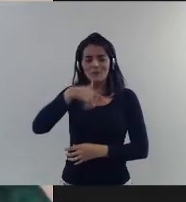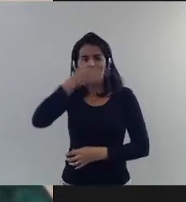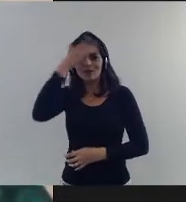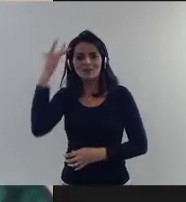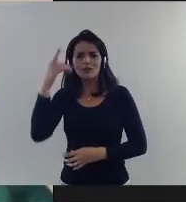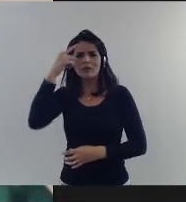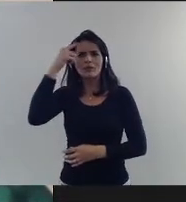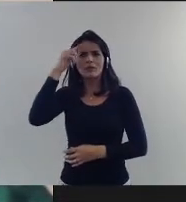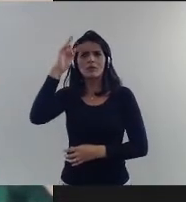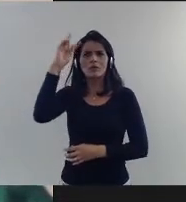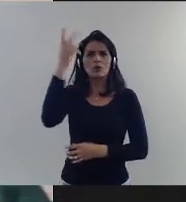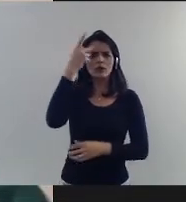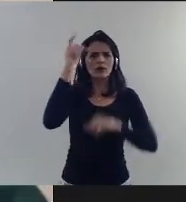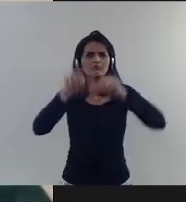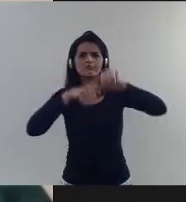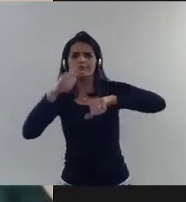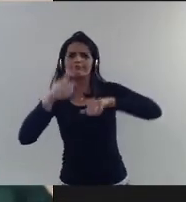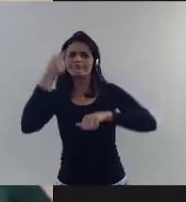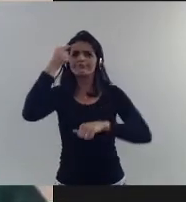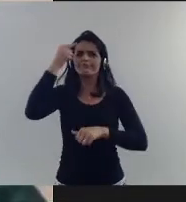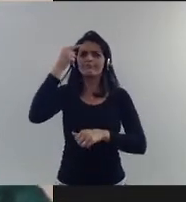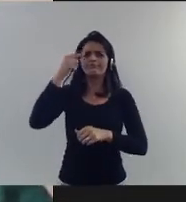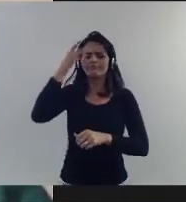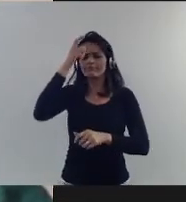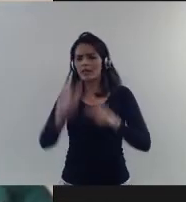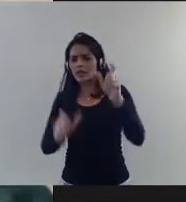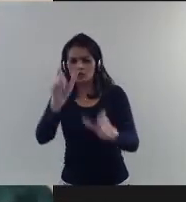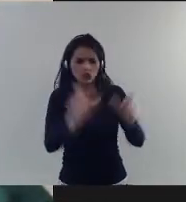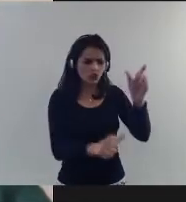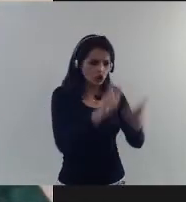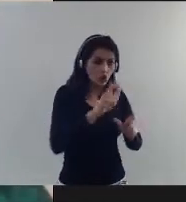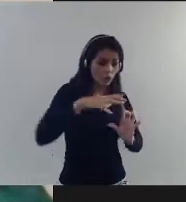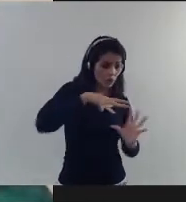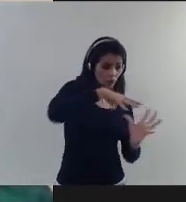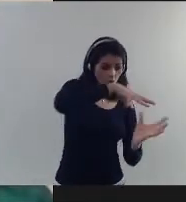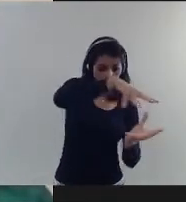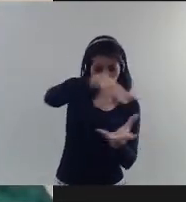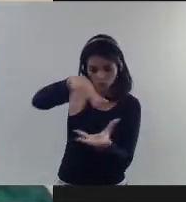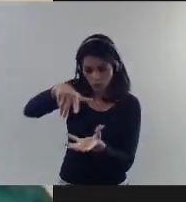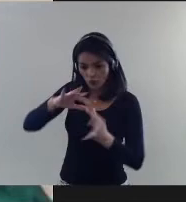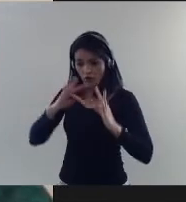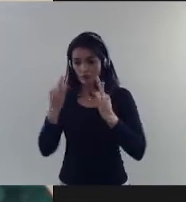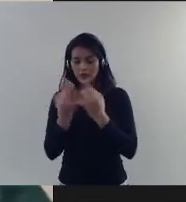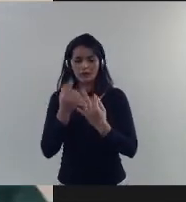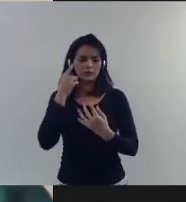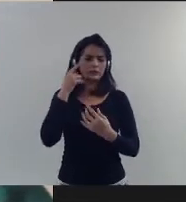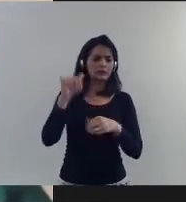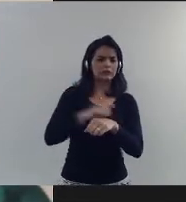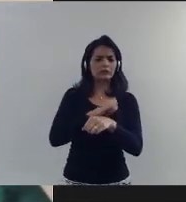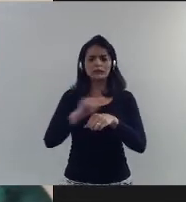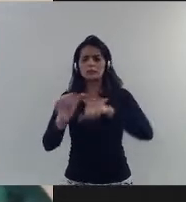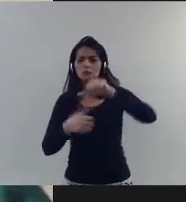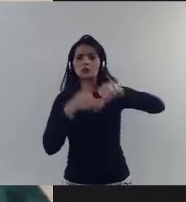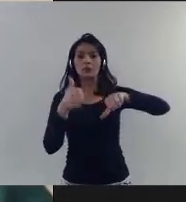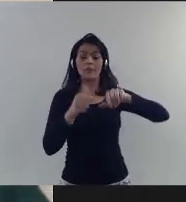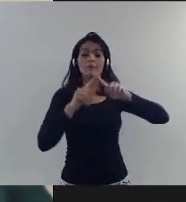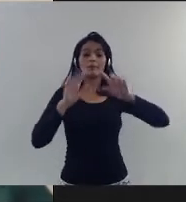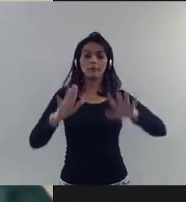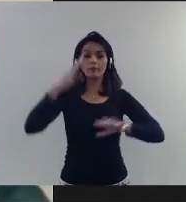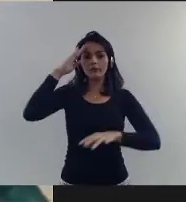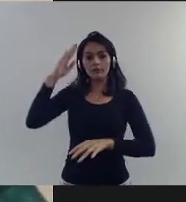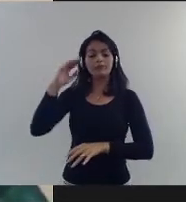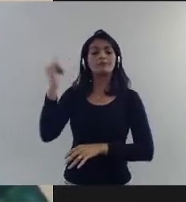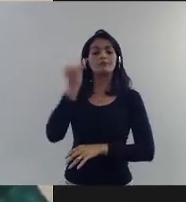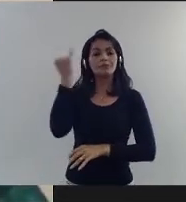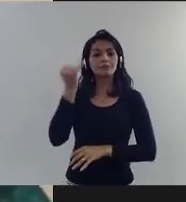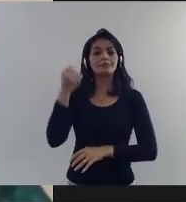acreditamos, enquanto pessoas, enquanto mundo, enquanto família, mas principalmente, e trazendo para o